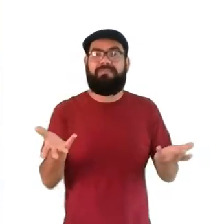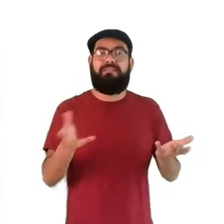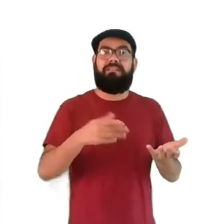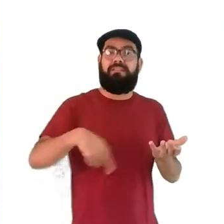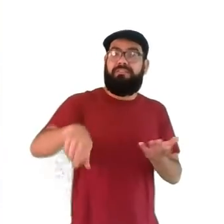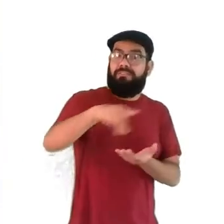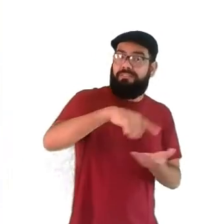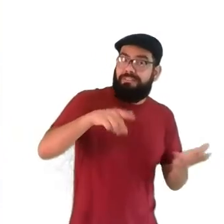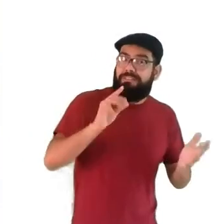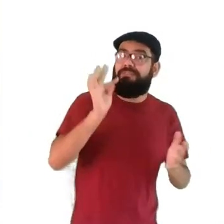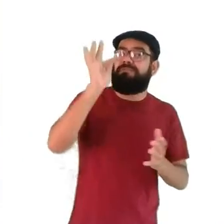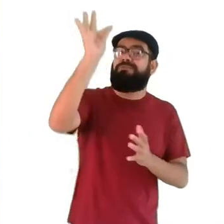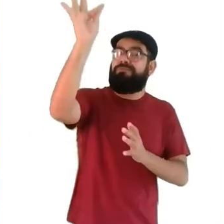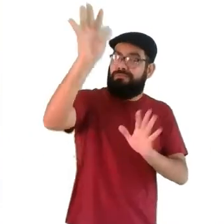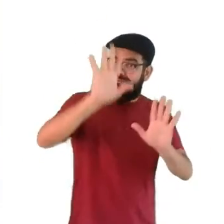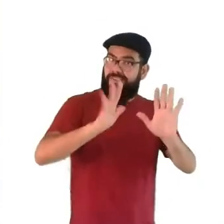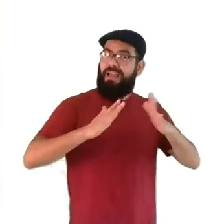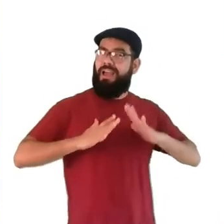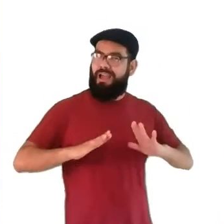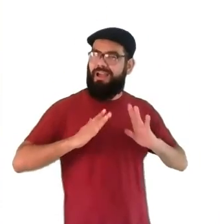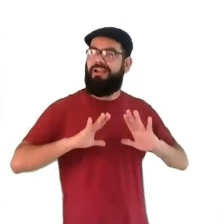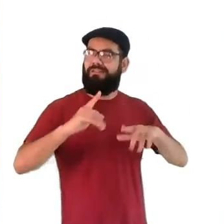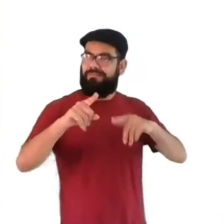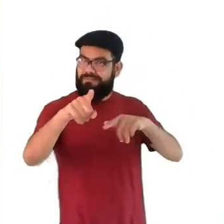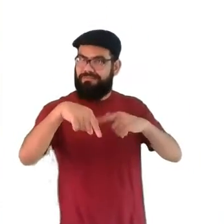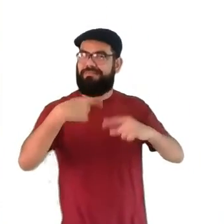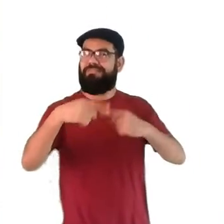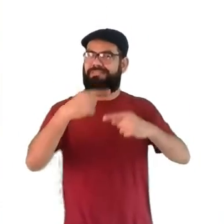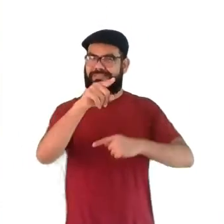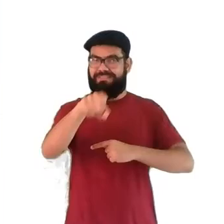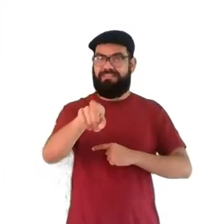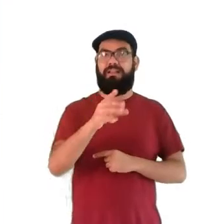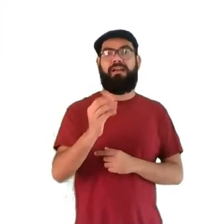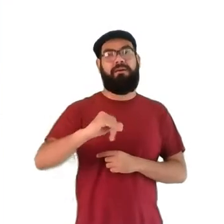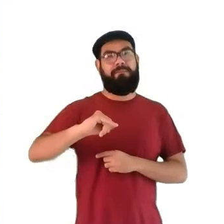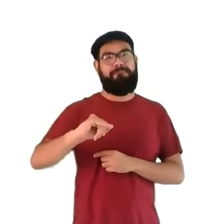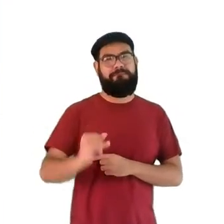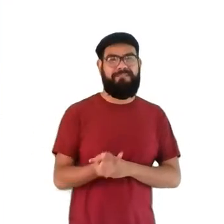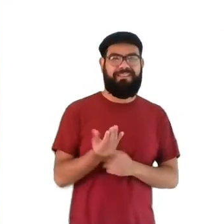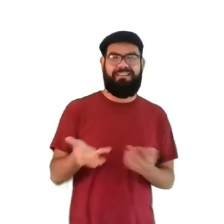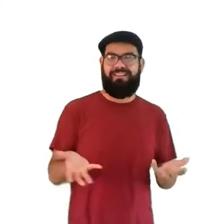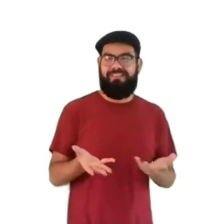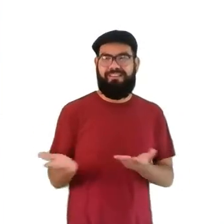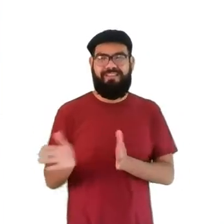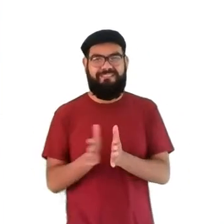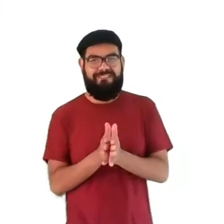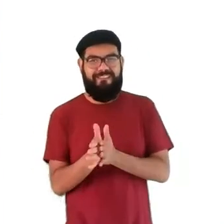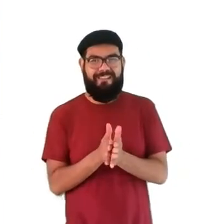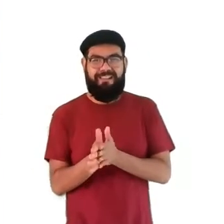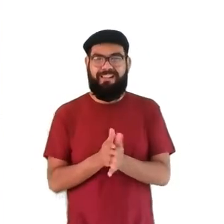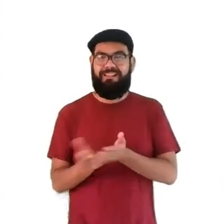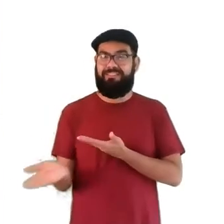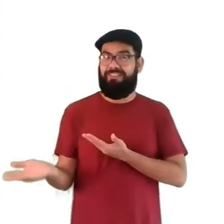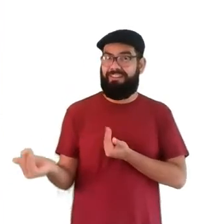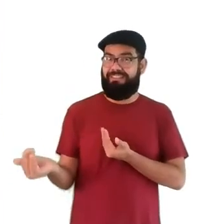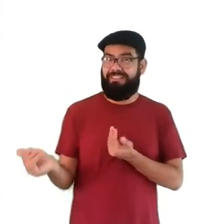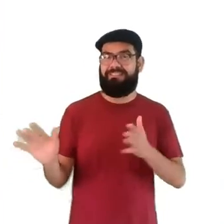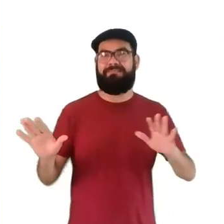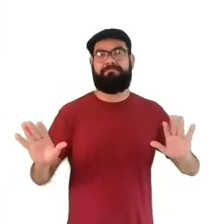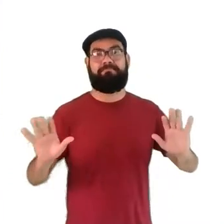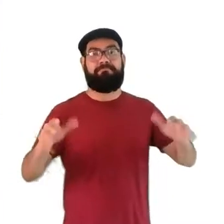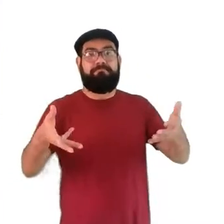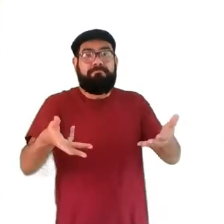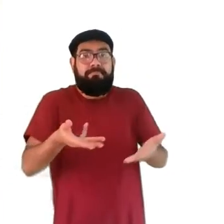passar por essa fase, então segura um pouquinho aí. Aproveita a fase da adolescência, tá? Então, a nossa aula, ela justamente